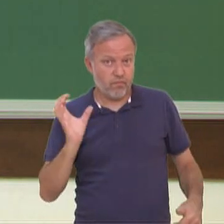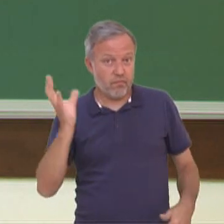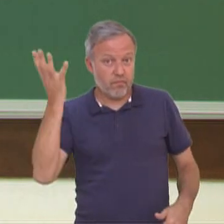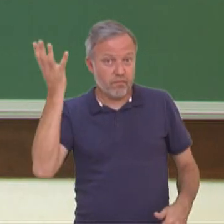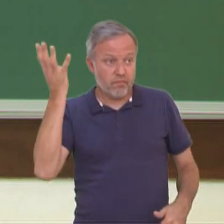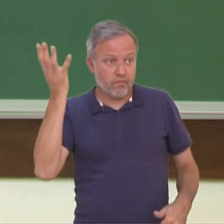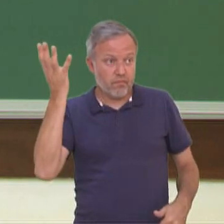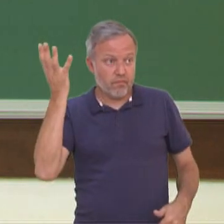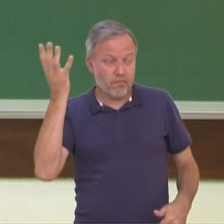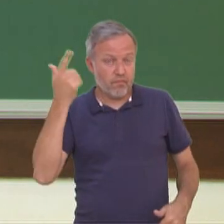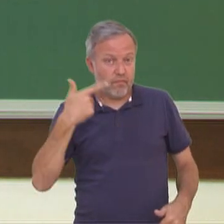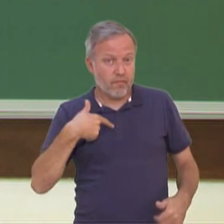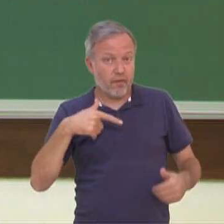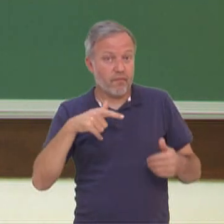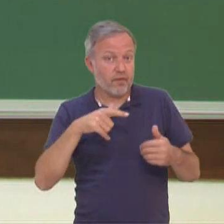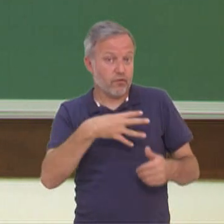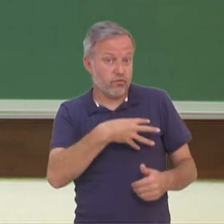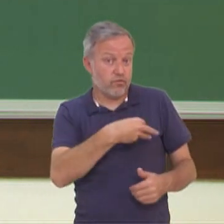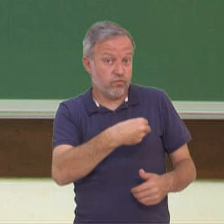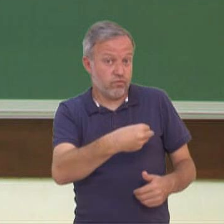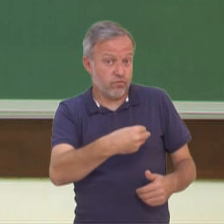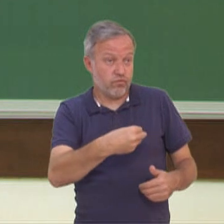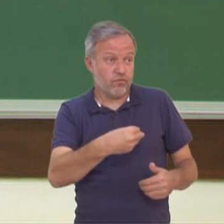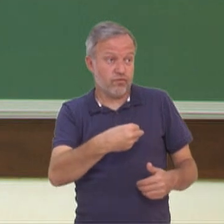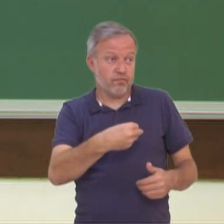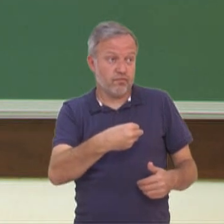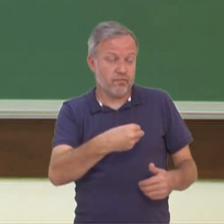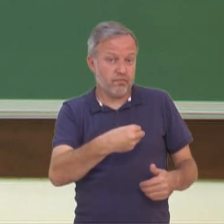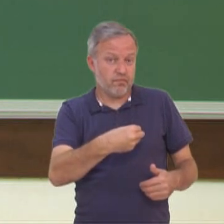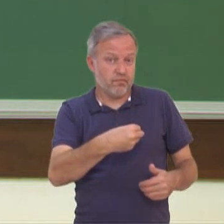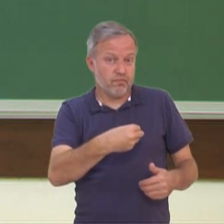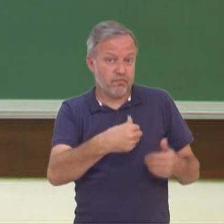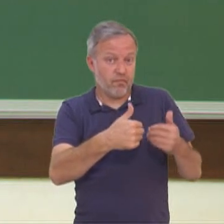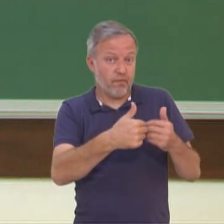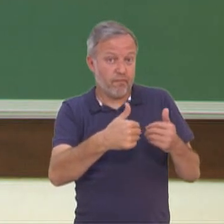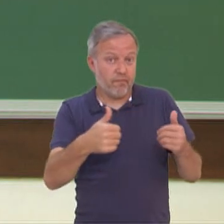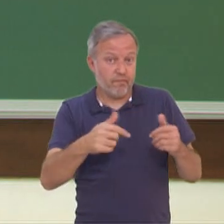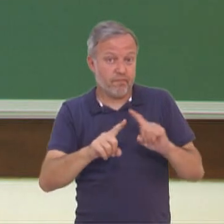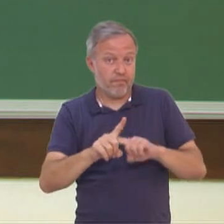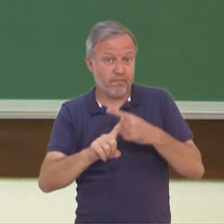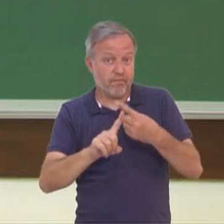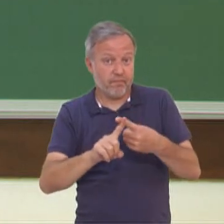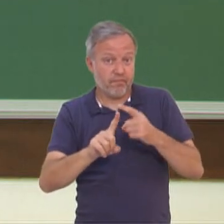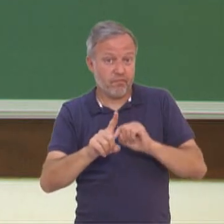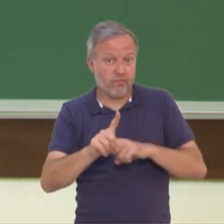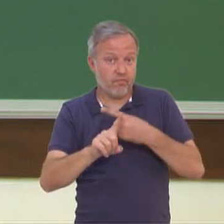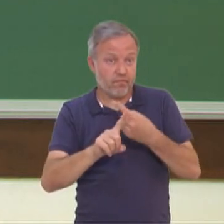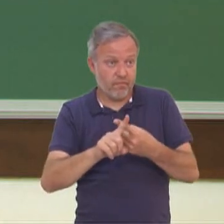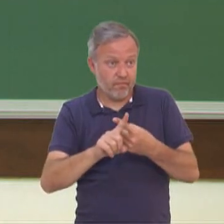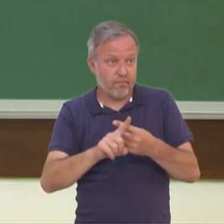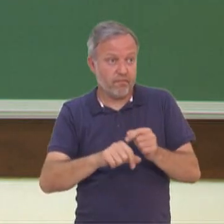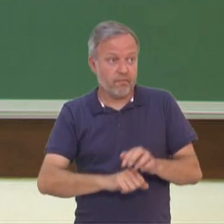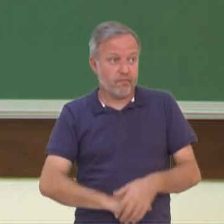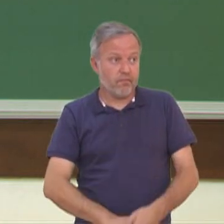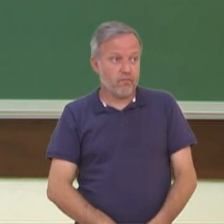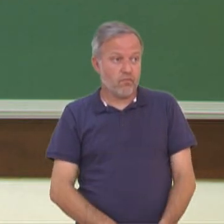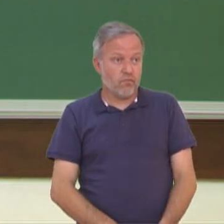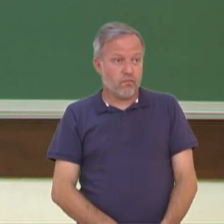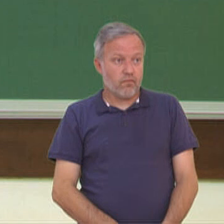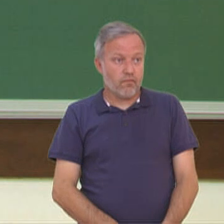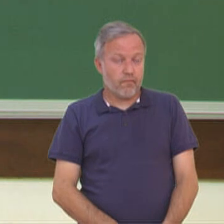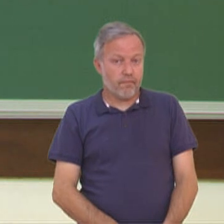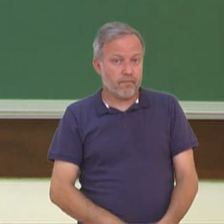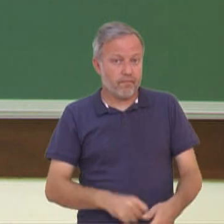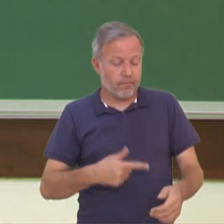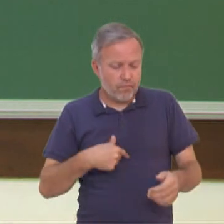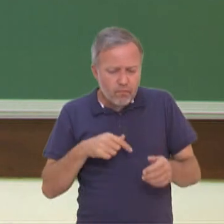estaria numa etapa reprodutiva, aumentando o número de indivíduos na espécie. Não precisa, a espécie já está bem cheia de indivíduos, né?